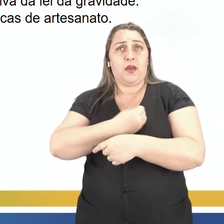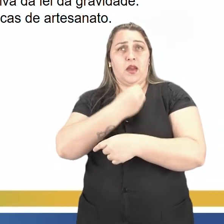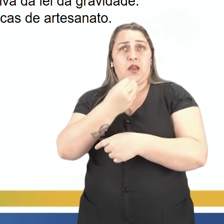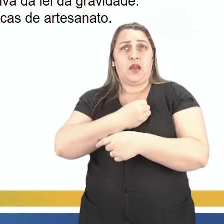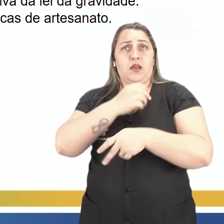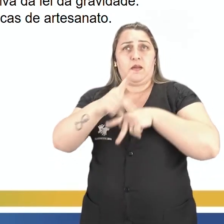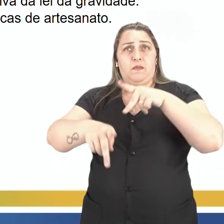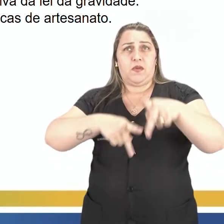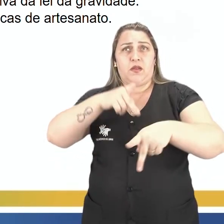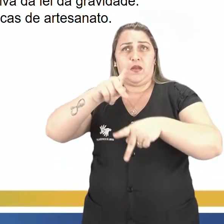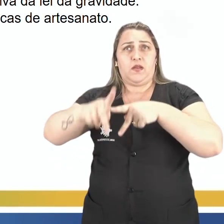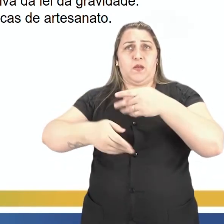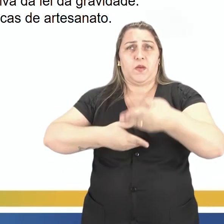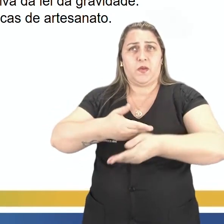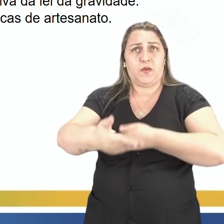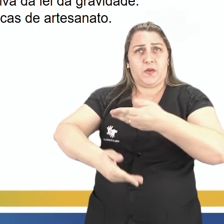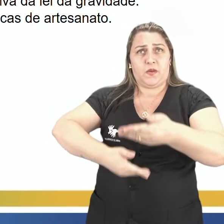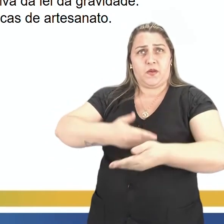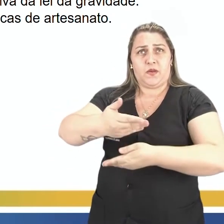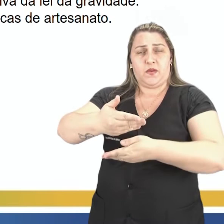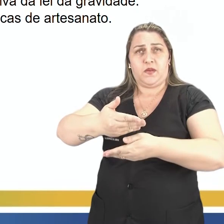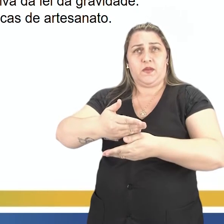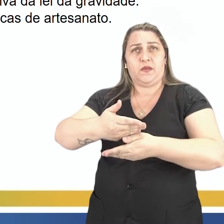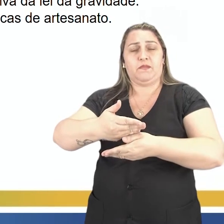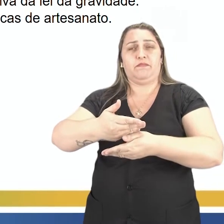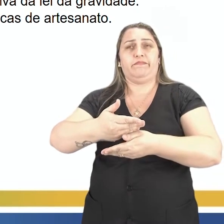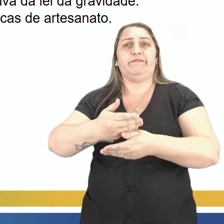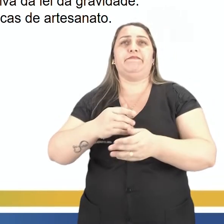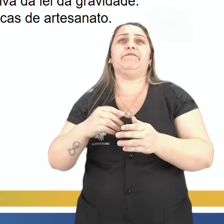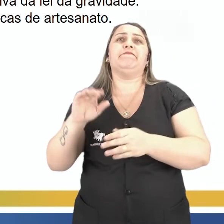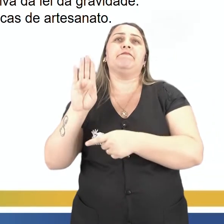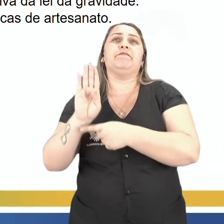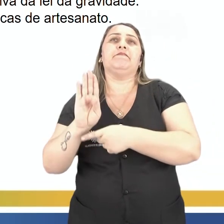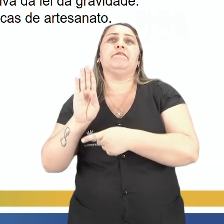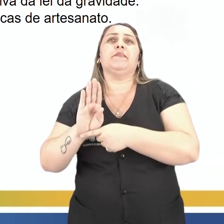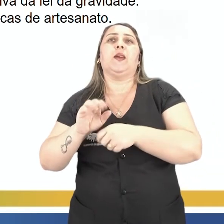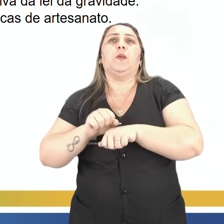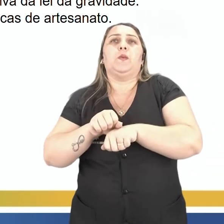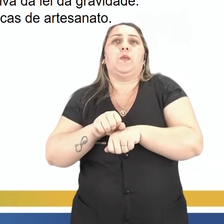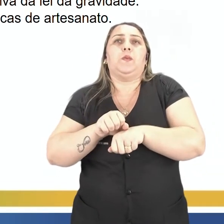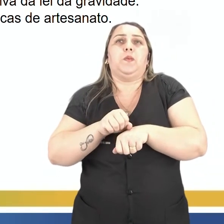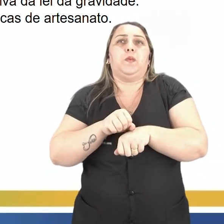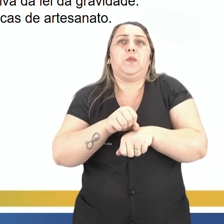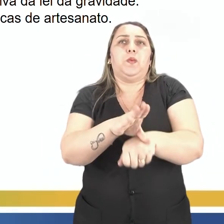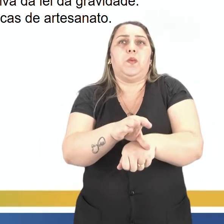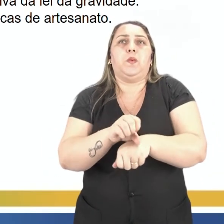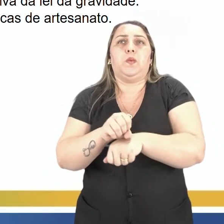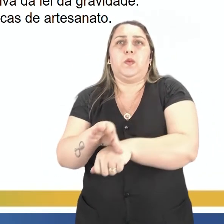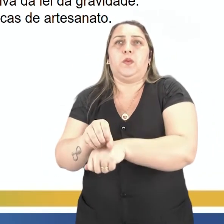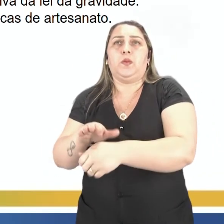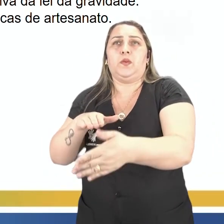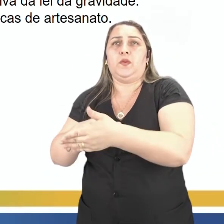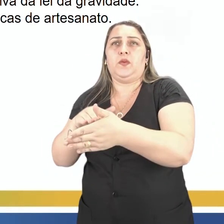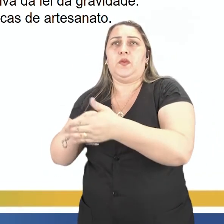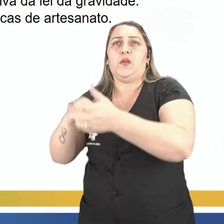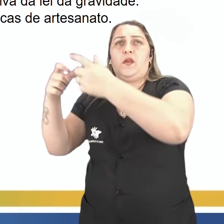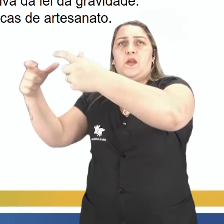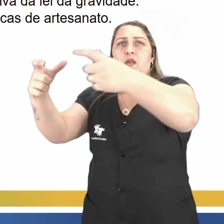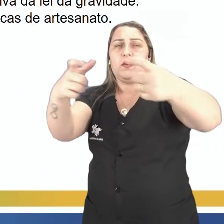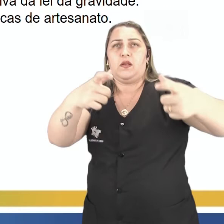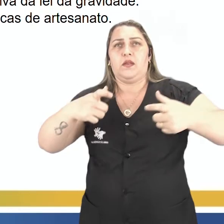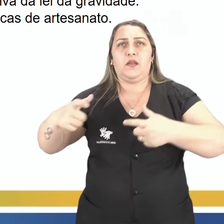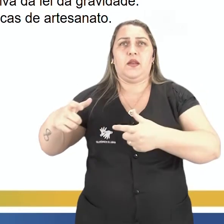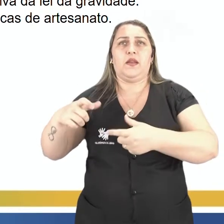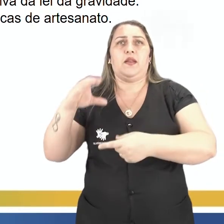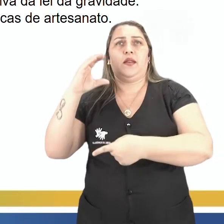Participação do público na interação lúdica com a obra? Letra B. Distribuição de obstáculos no espaço da